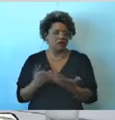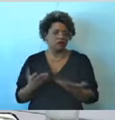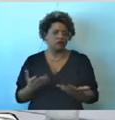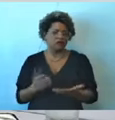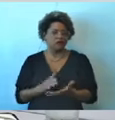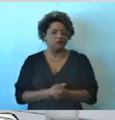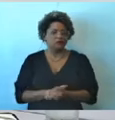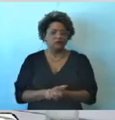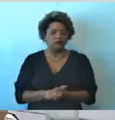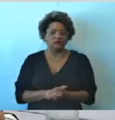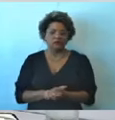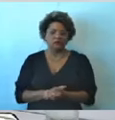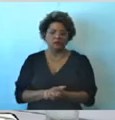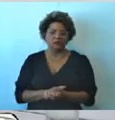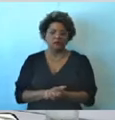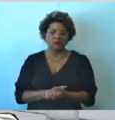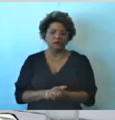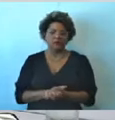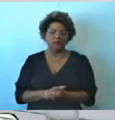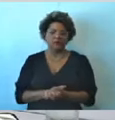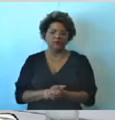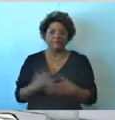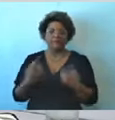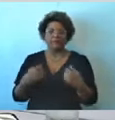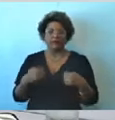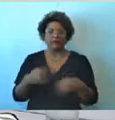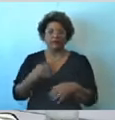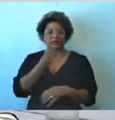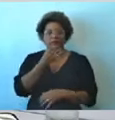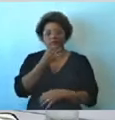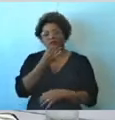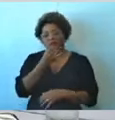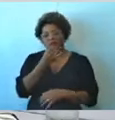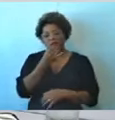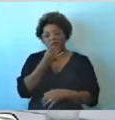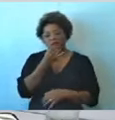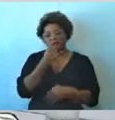a gente precisa, por exemplo, quando se fala de motofaixa,